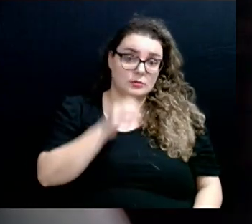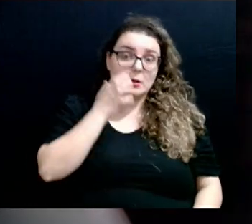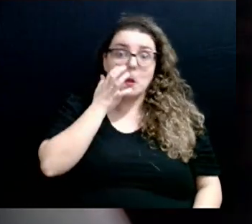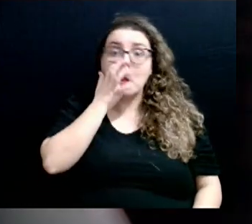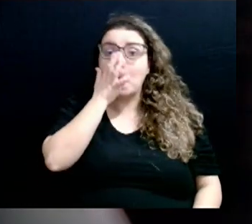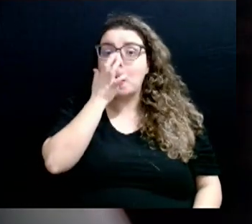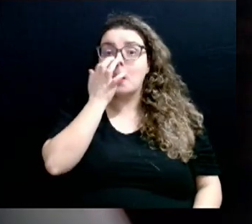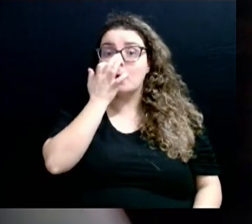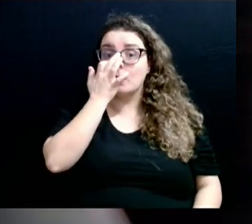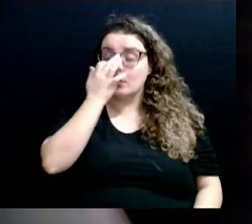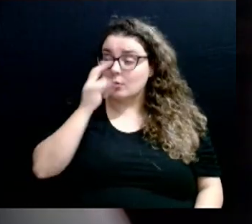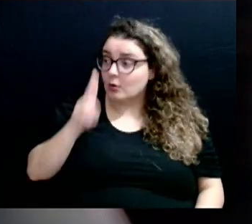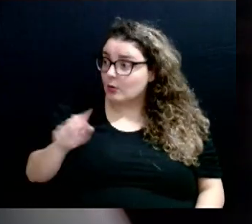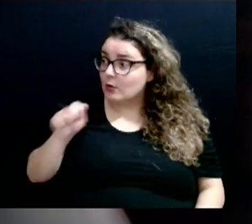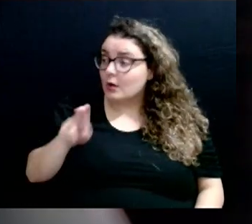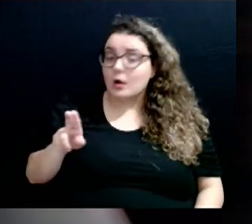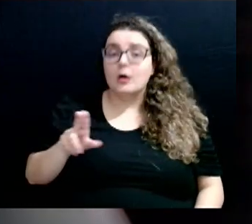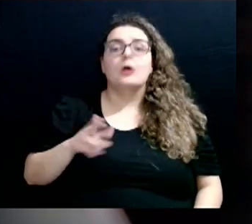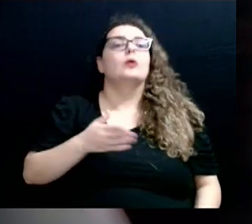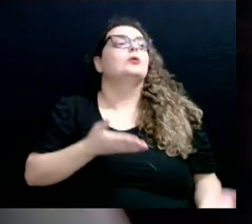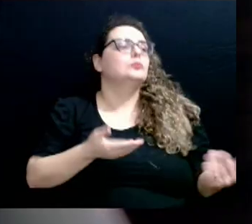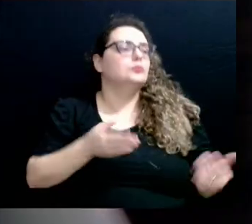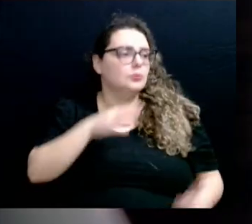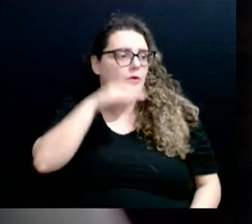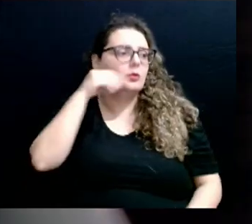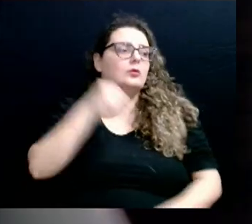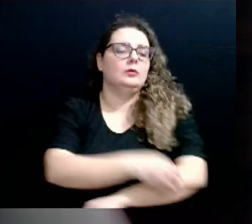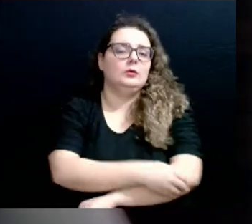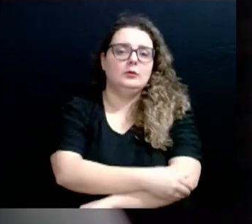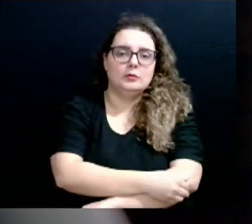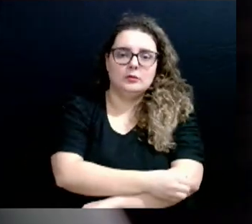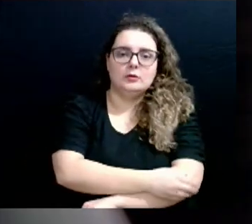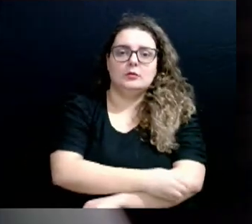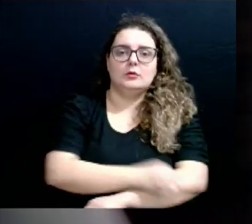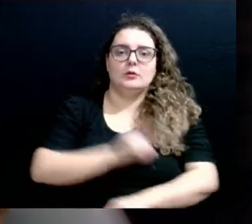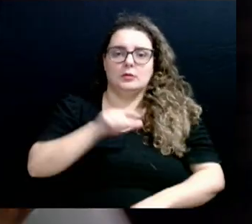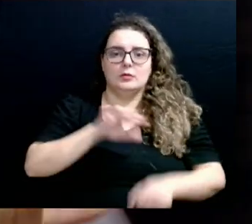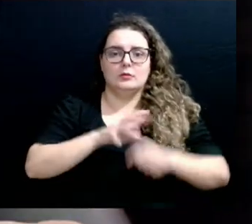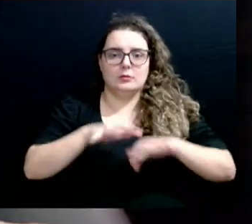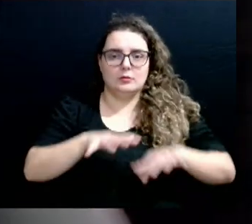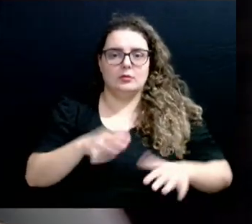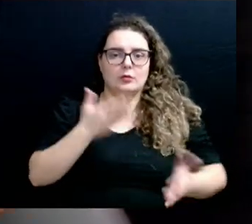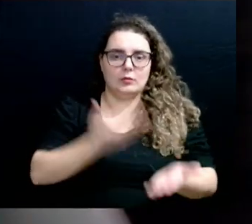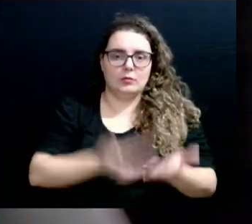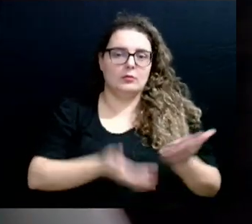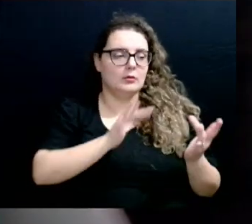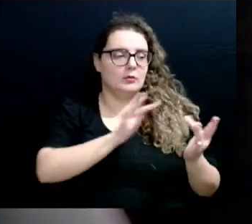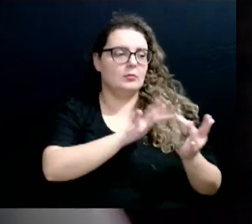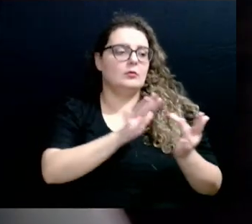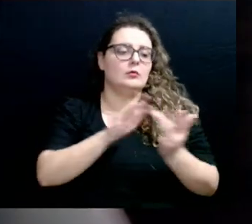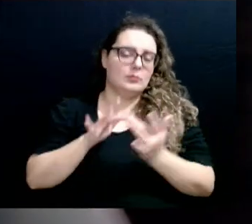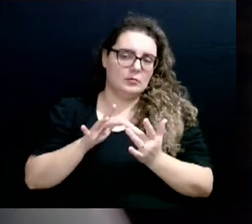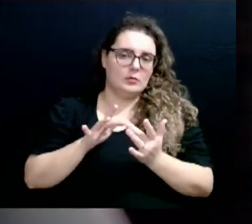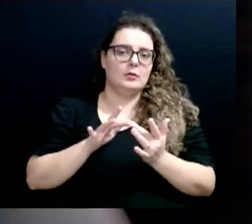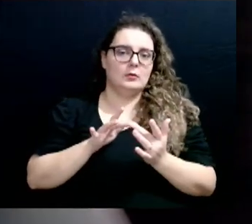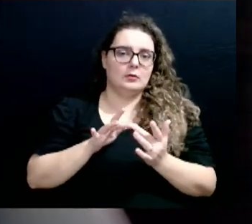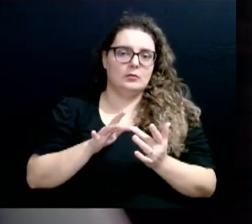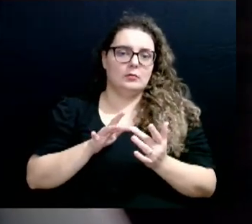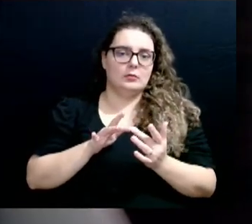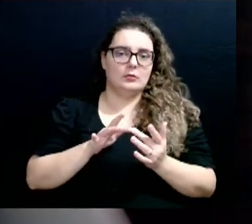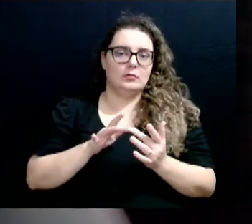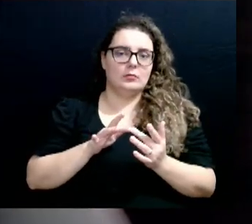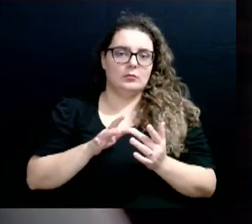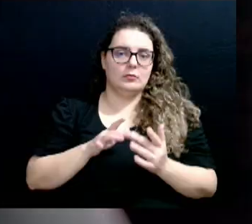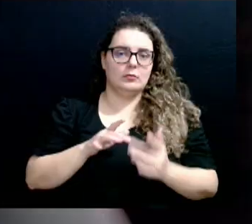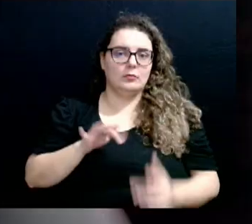Jovem, adolescente. Então, eles, depois da pandemia, perderam realmente o contato com físico. Sim. E